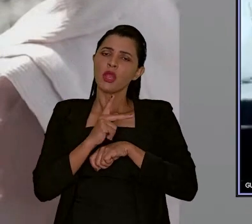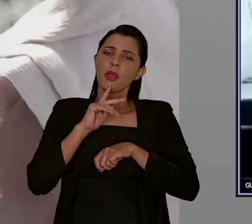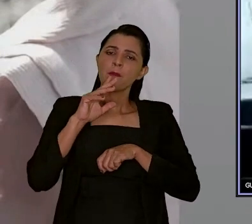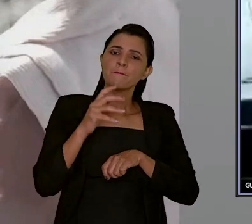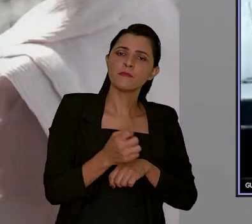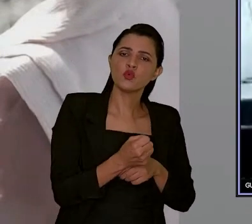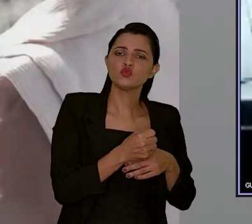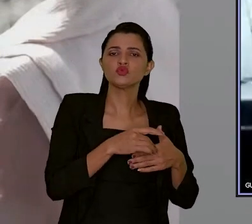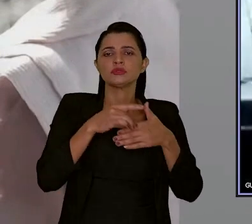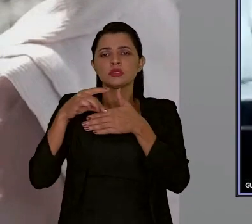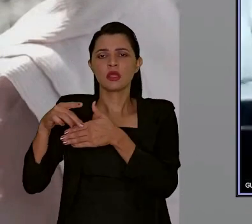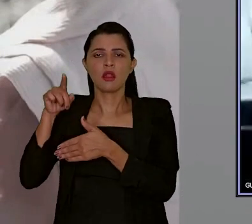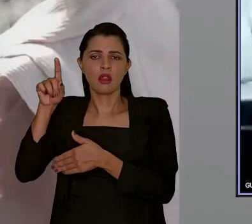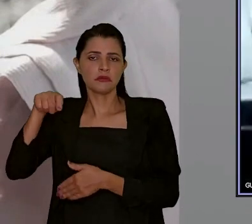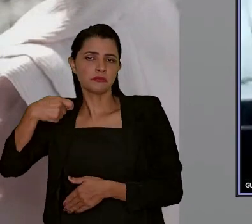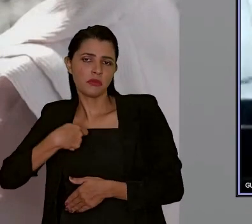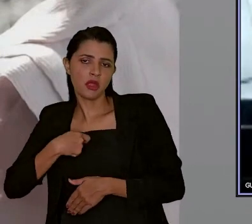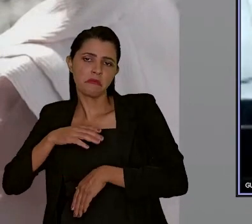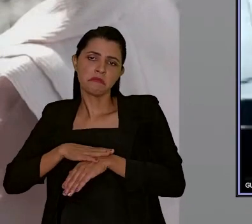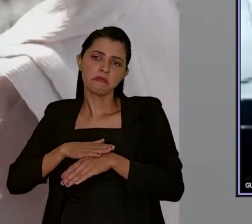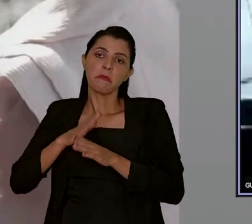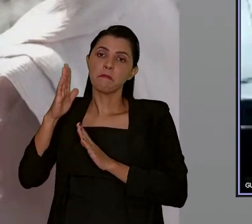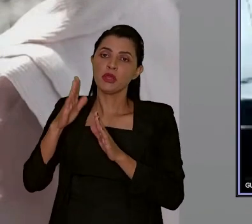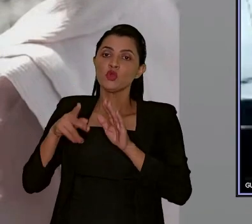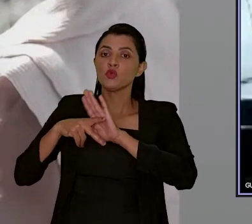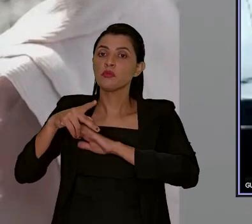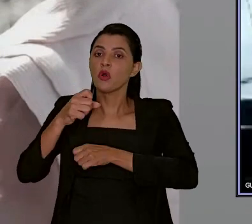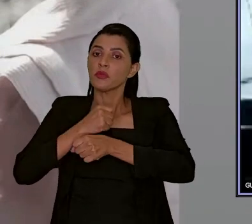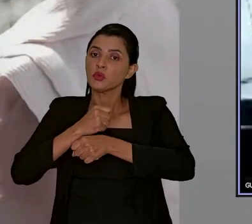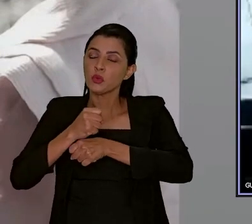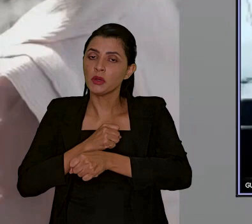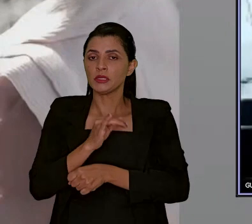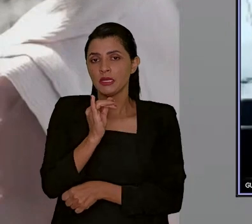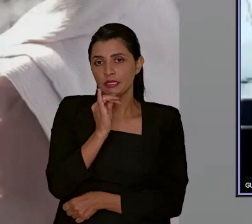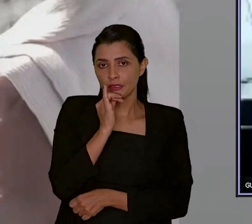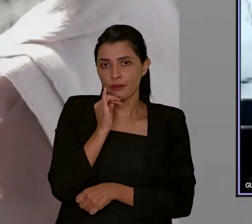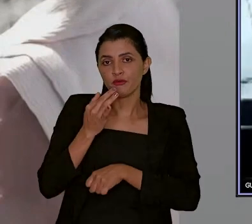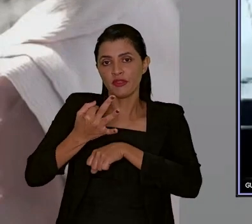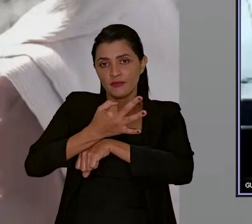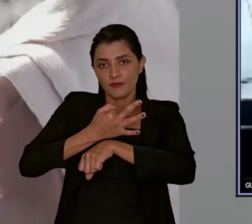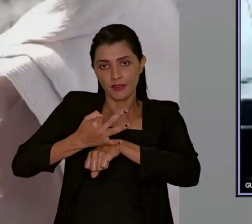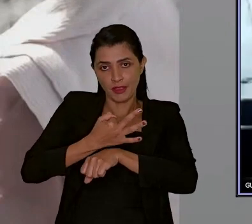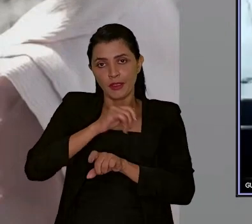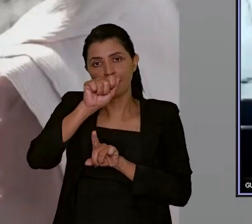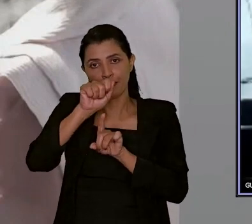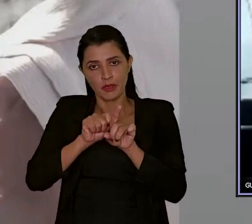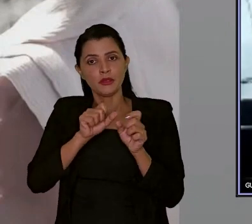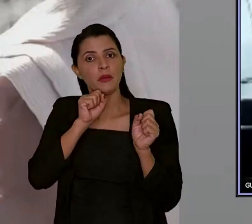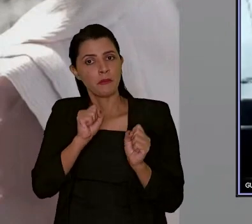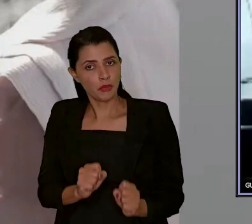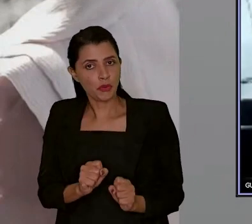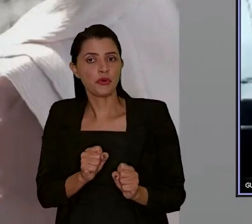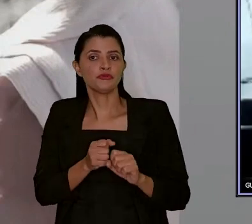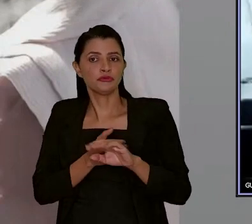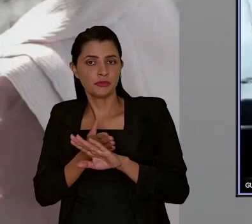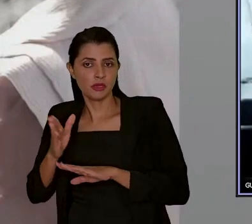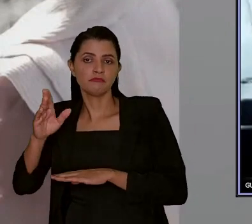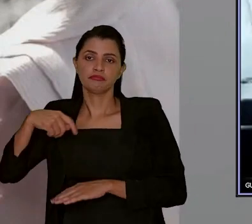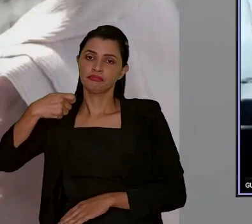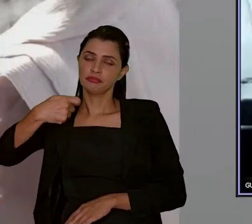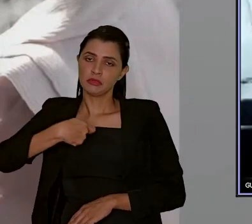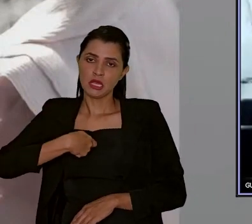durante determinados períodos do ano, como, por exemplo, mês de férias, enfim, certos, enfim, isso tudo tinha